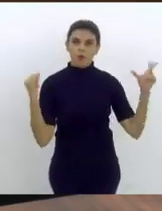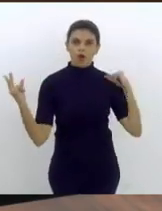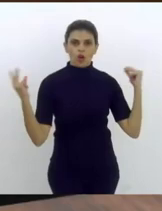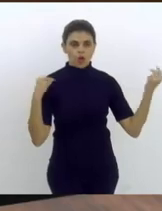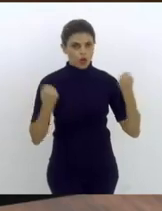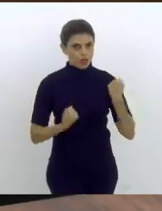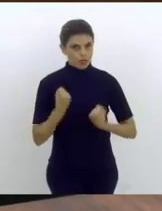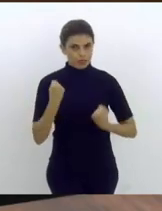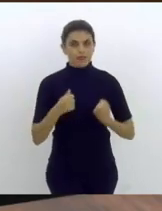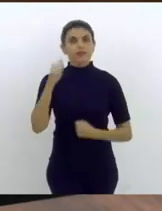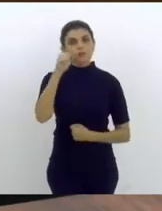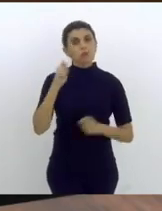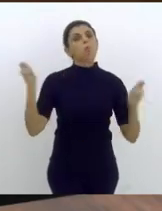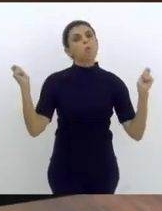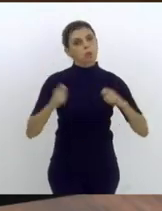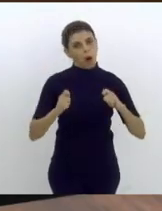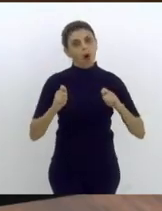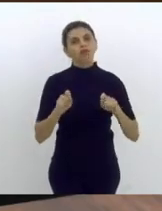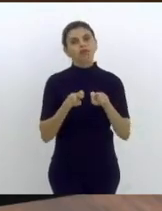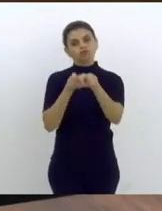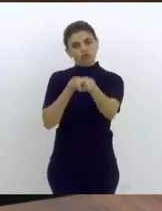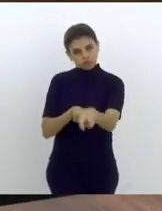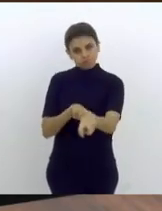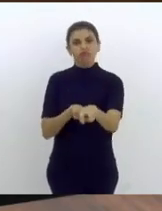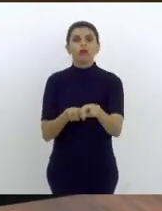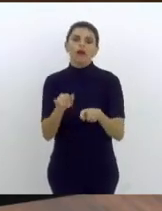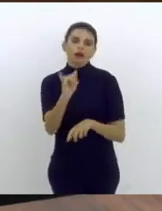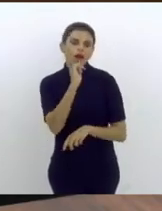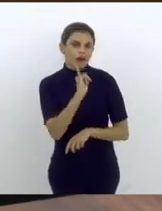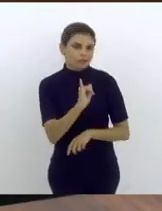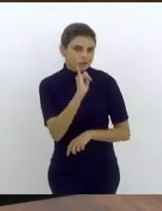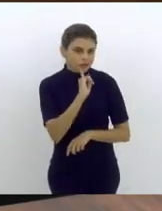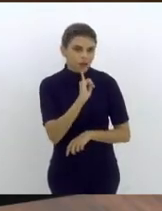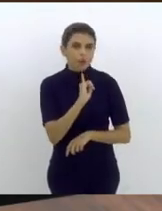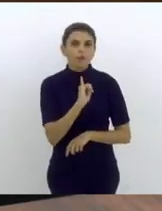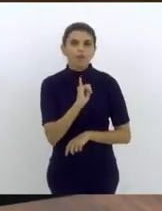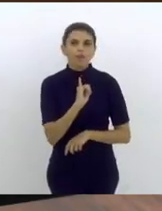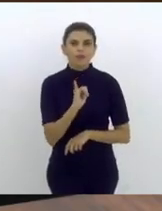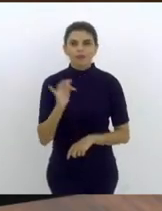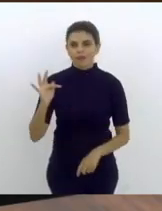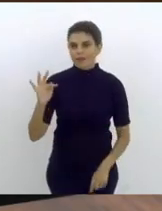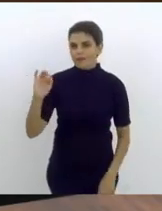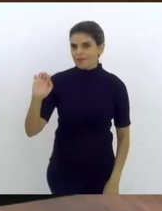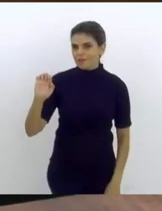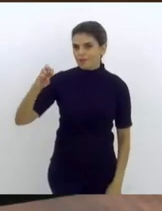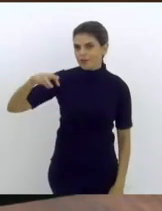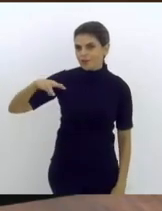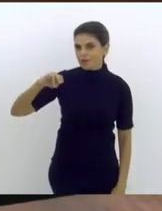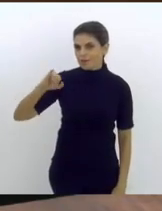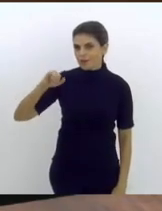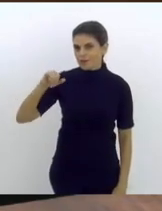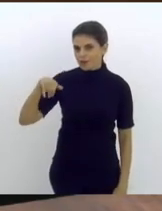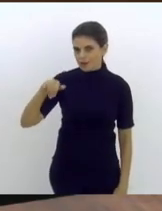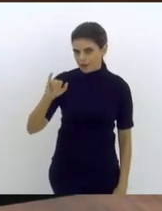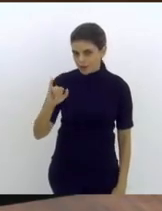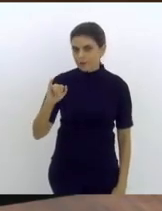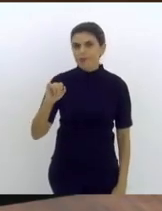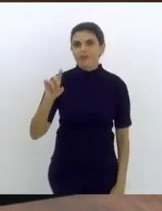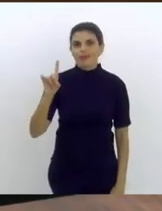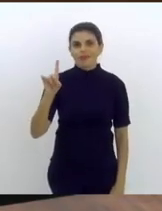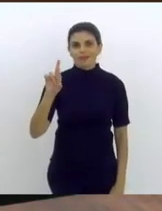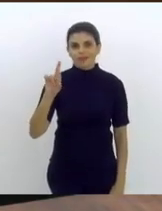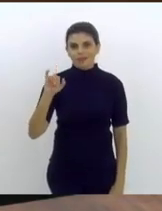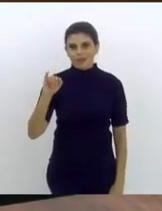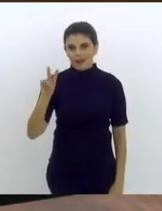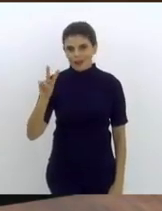mulheres possam Zezo Como por exemplo o feminine drive e o Vênus em Porto Alegre